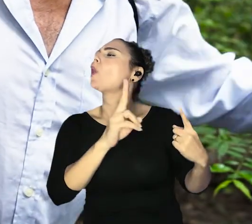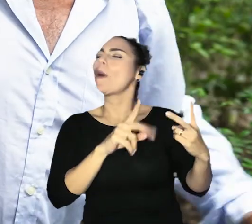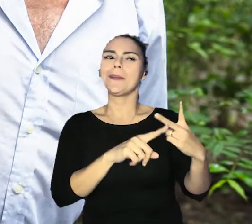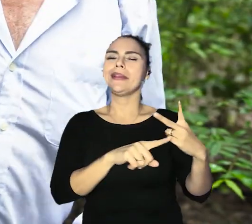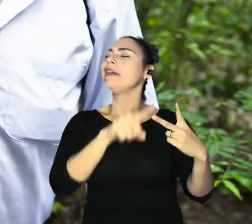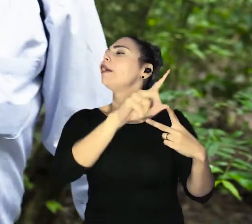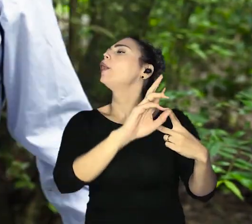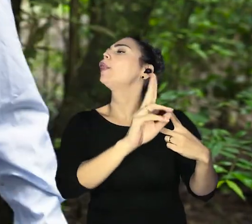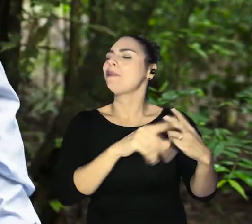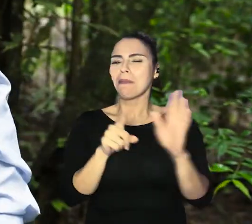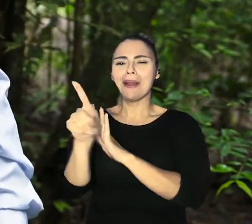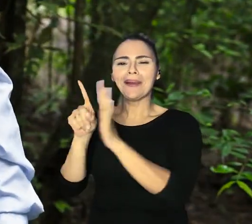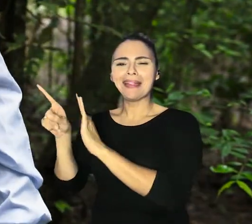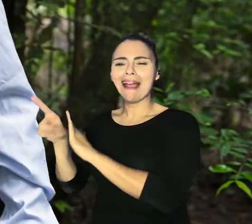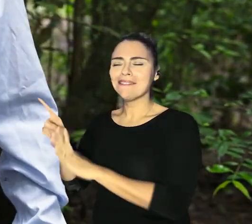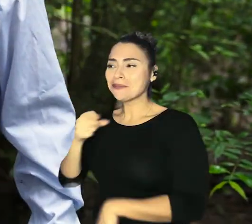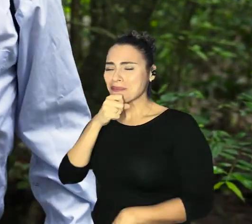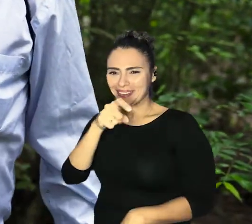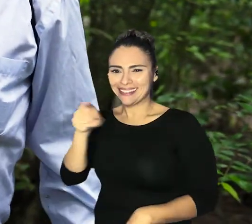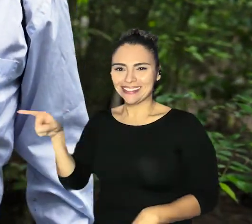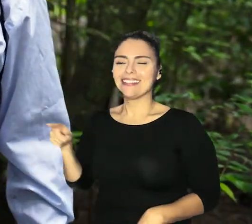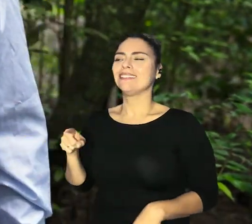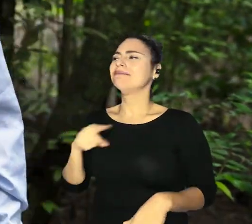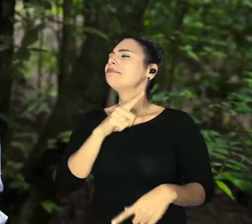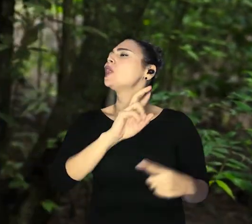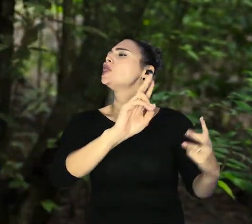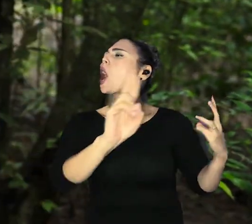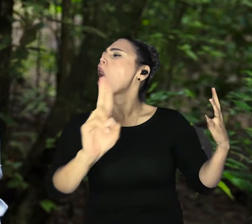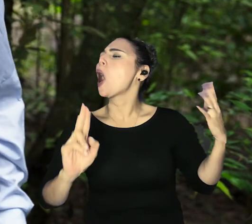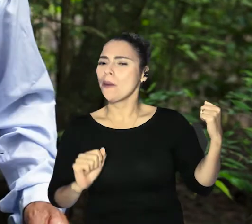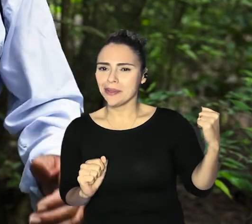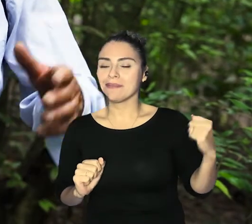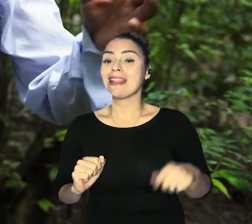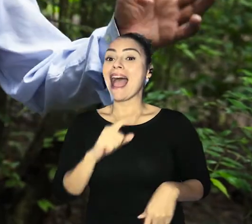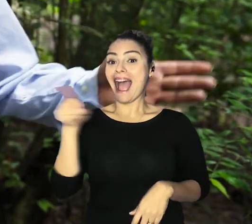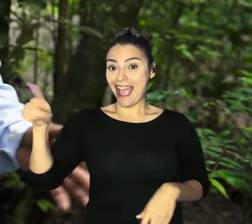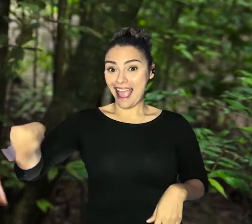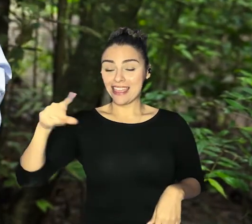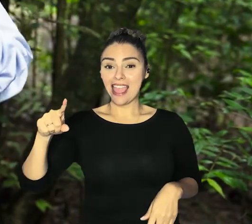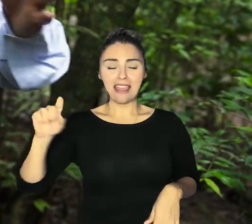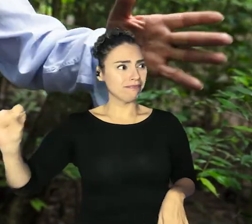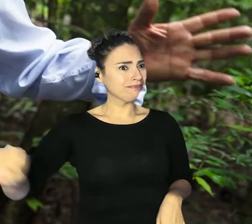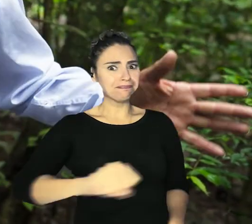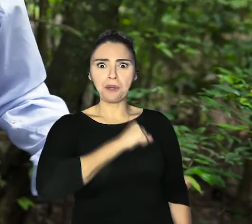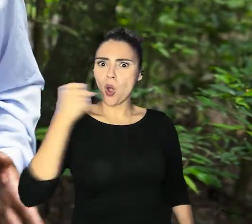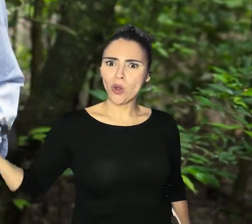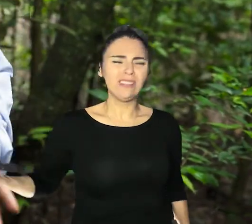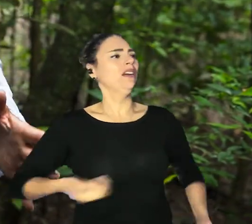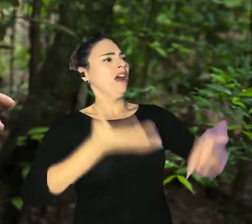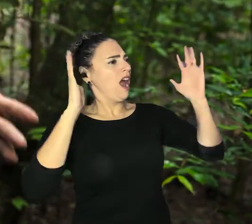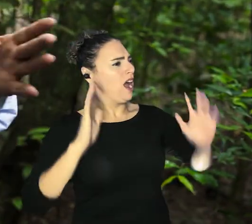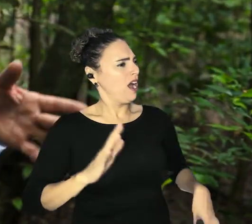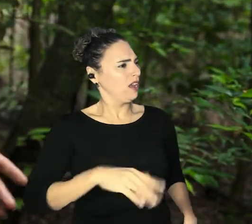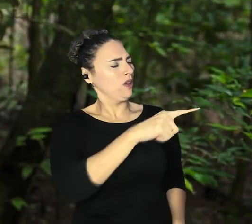que planta é essa? Seu Chico, que planta é essa? Seu Aloysio, que planta é essa? Os antigos ficavam putos comigo.